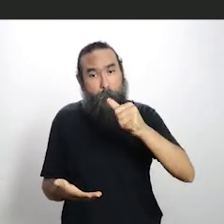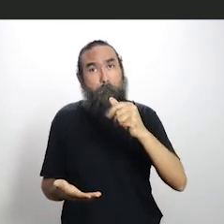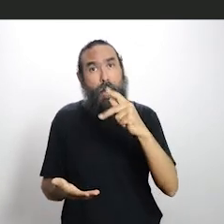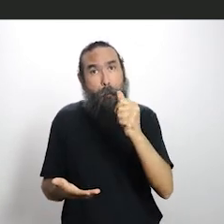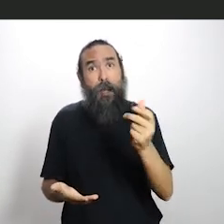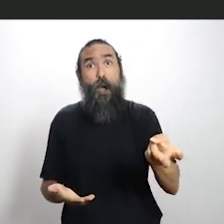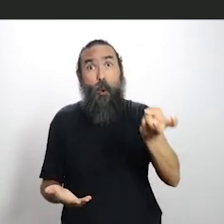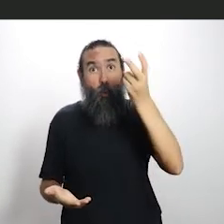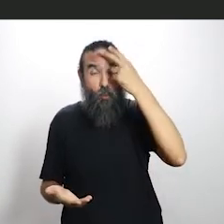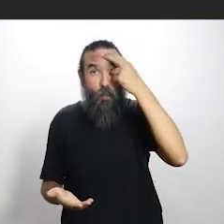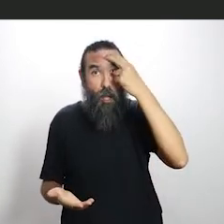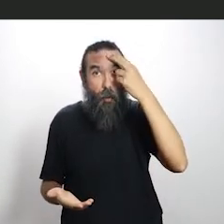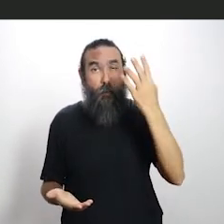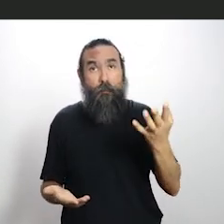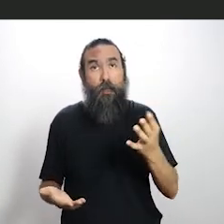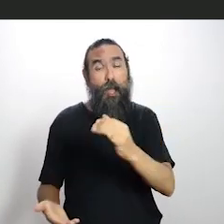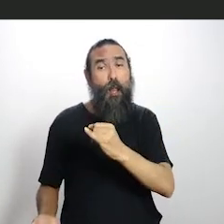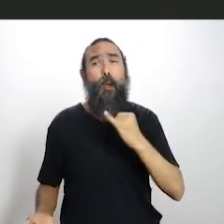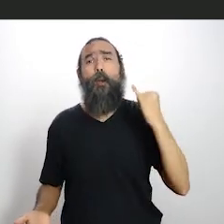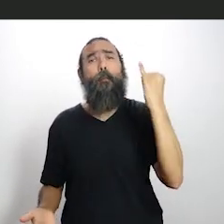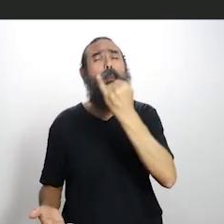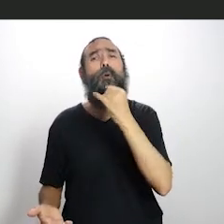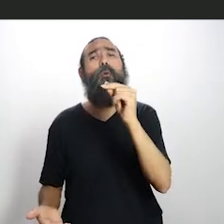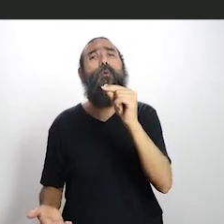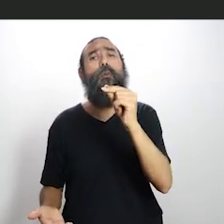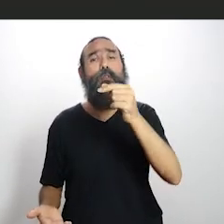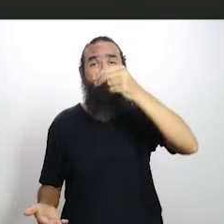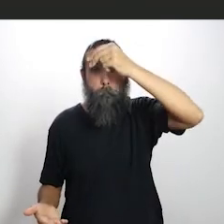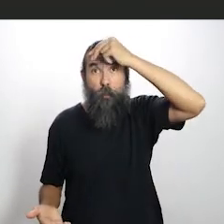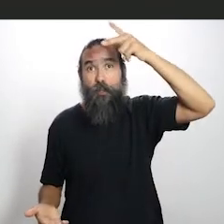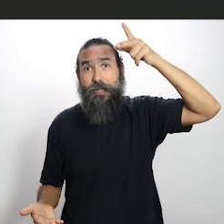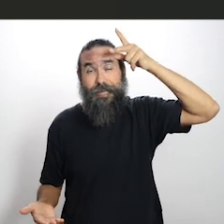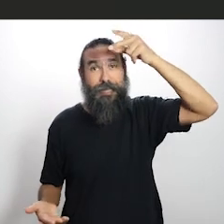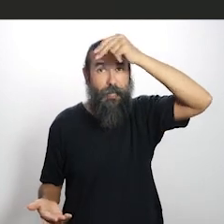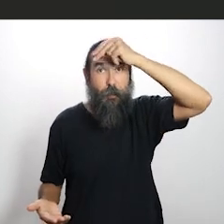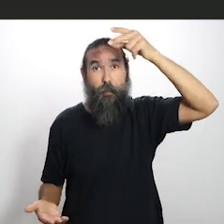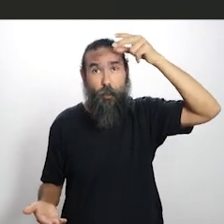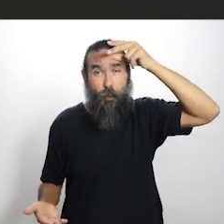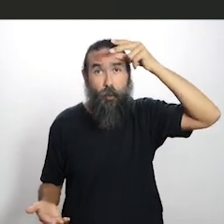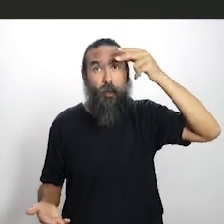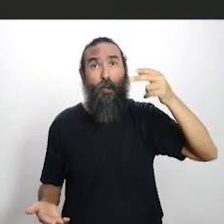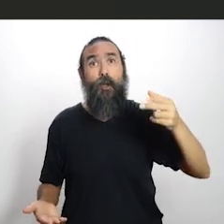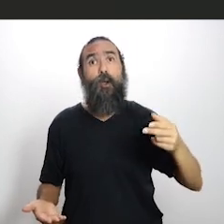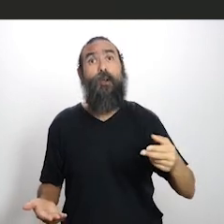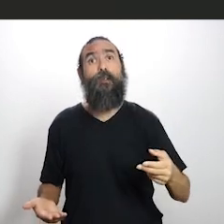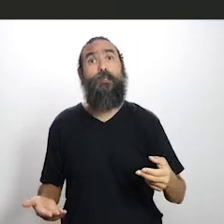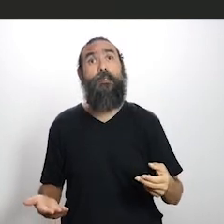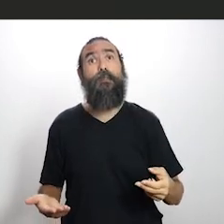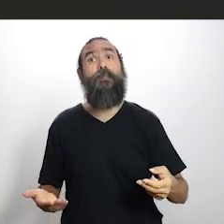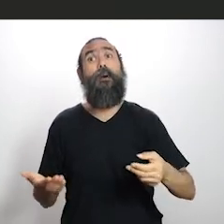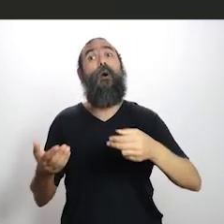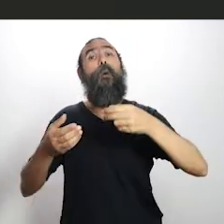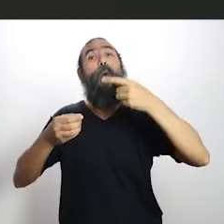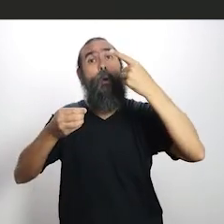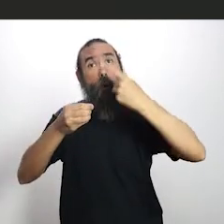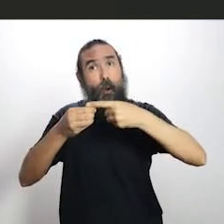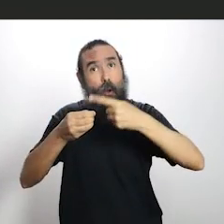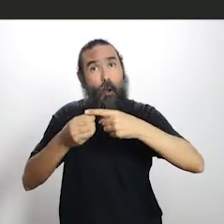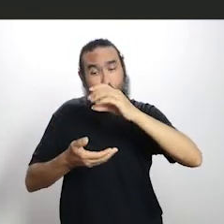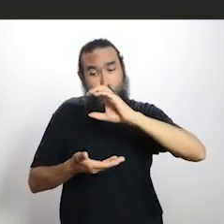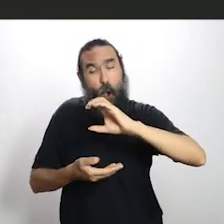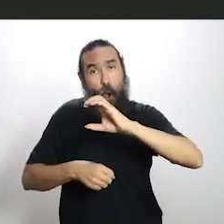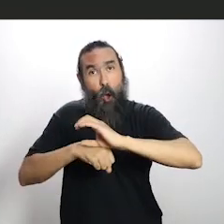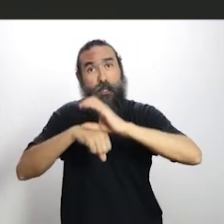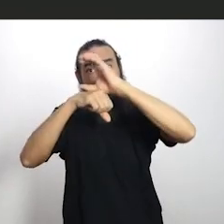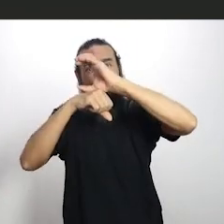aquela pessoa que não tem acesso não vai ter acesso a um computador não vai ter acesso a um celular a um